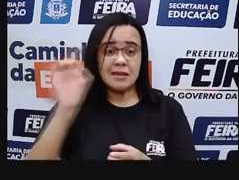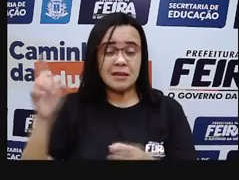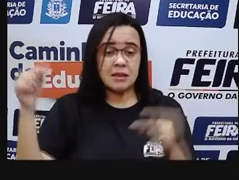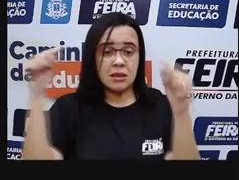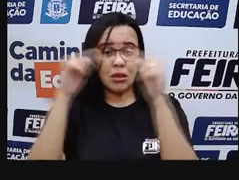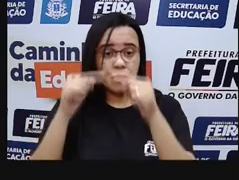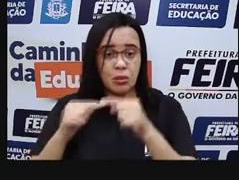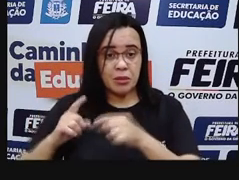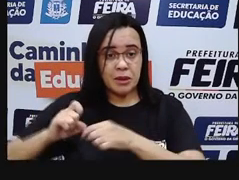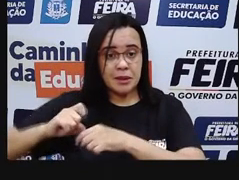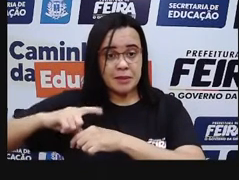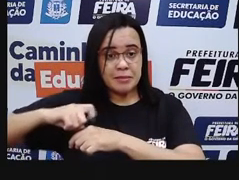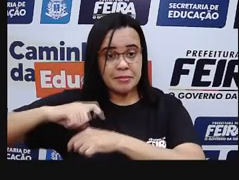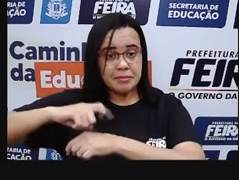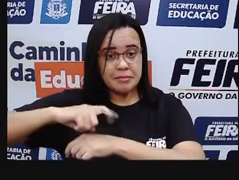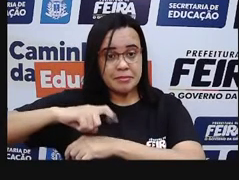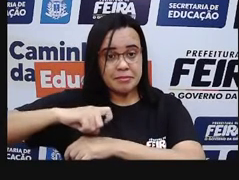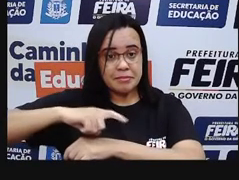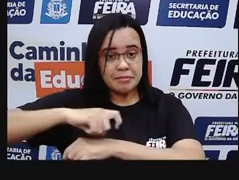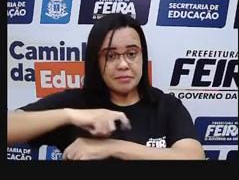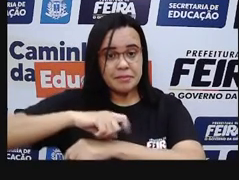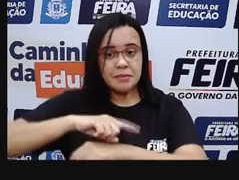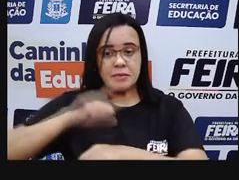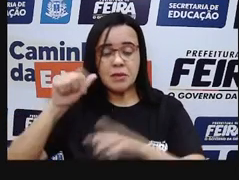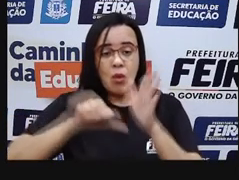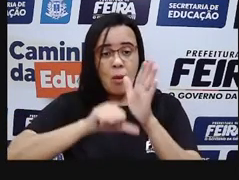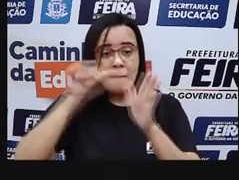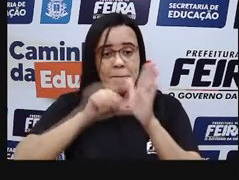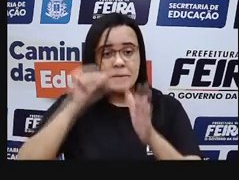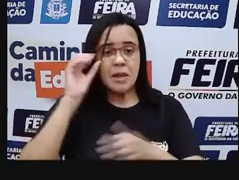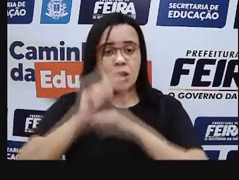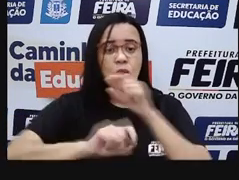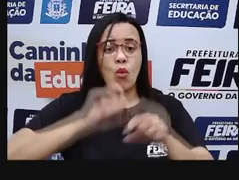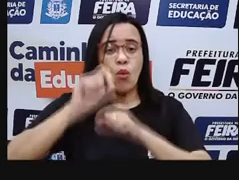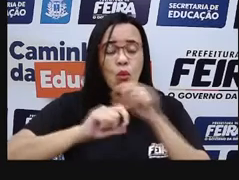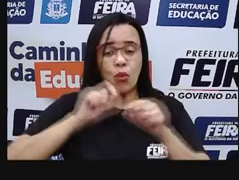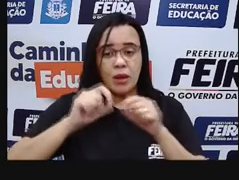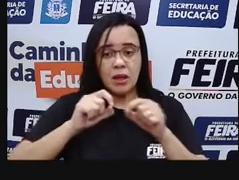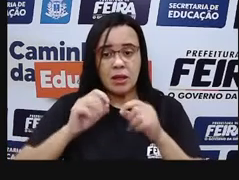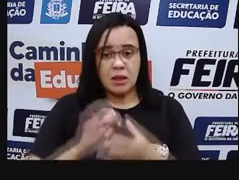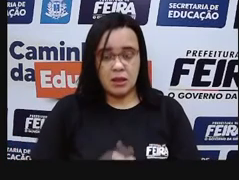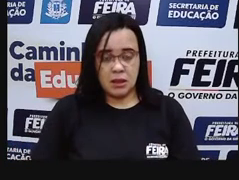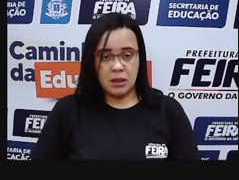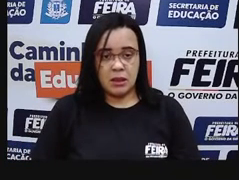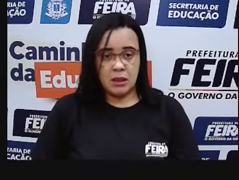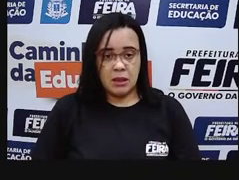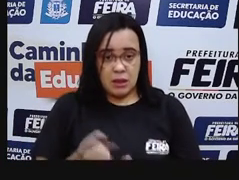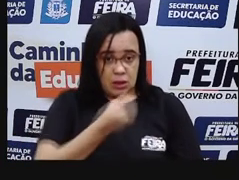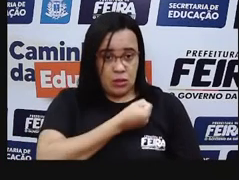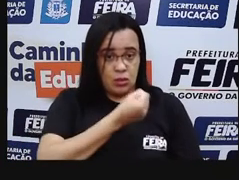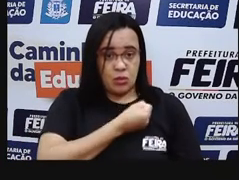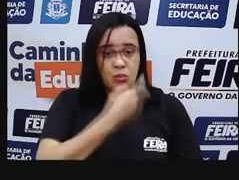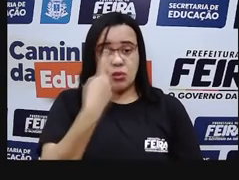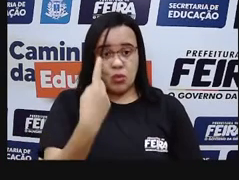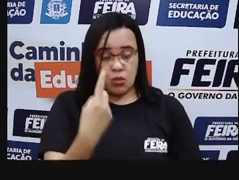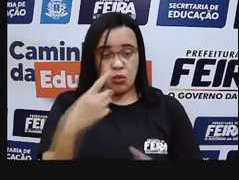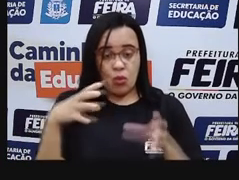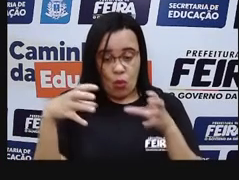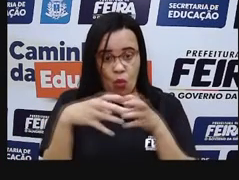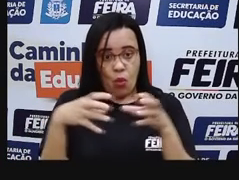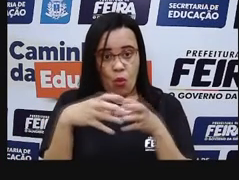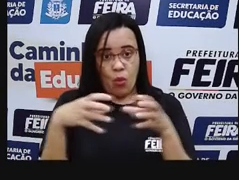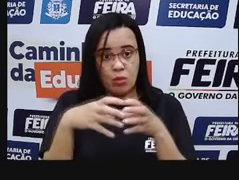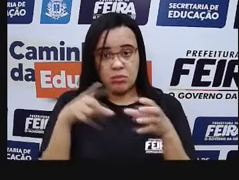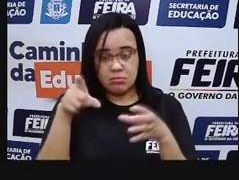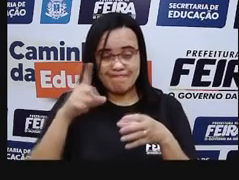que a gente abre Terra no primeiro circo a gente observa que essa colônia de bactérias nesse grupo